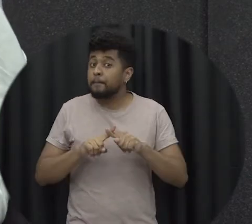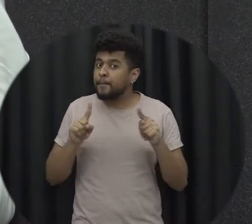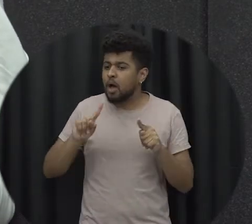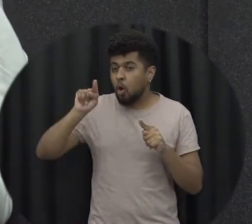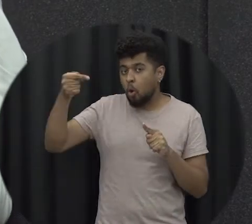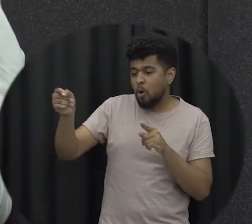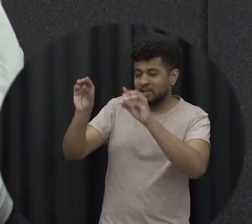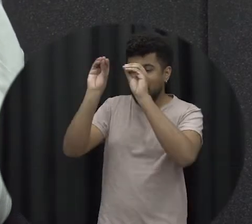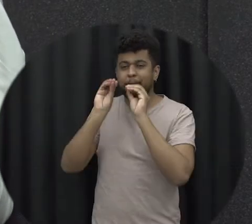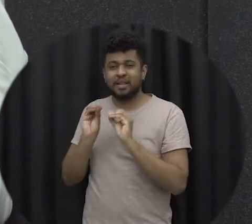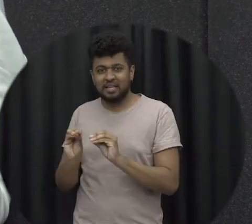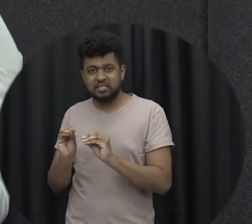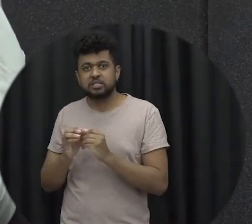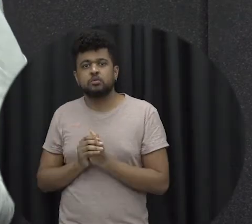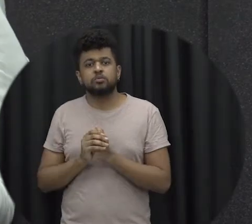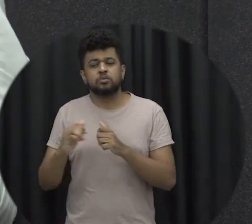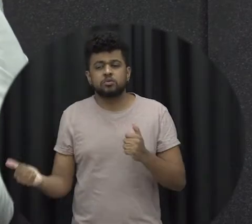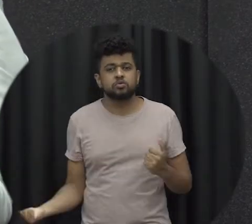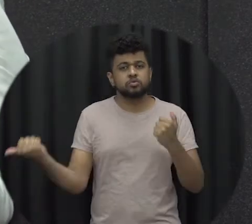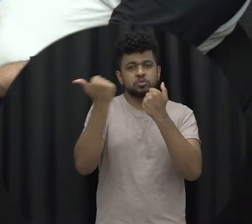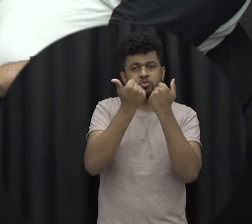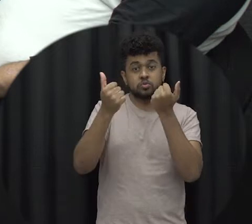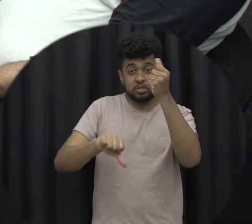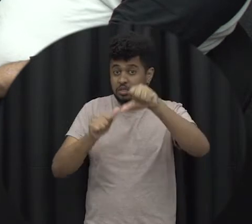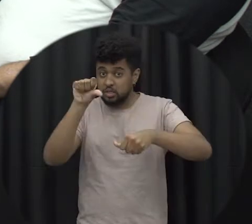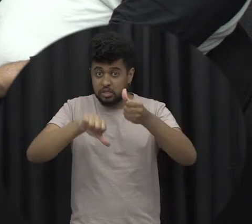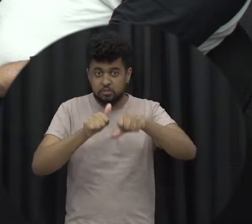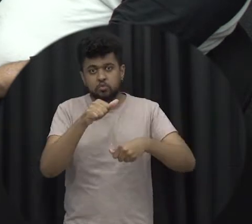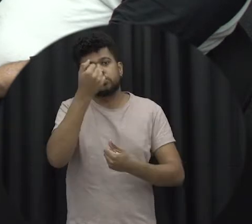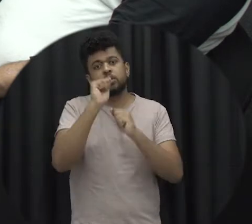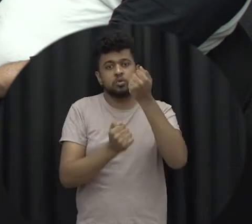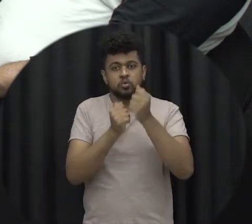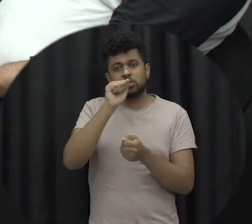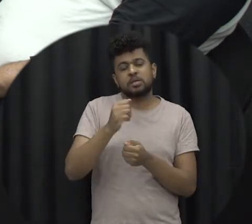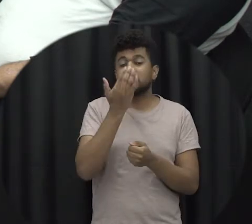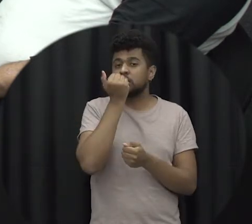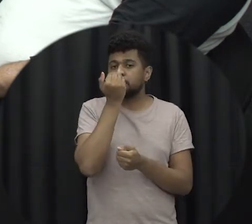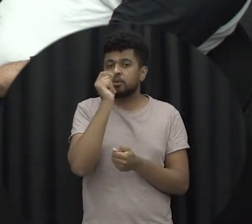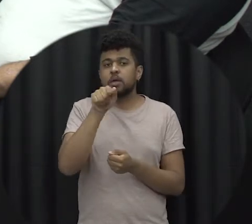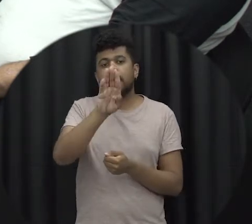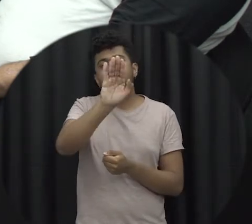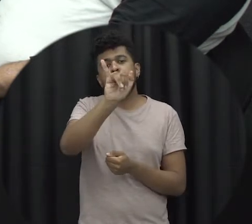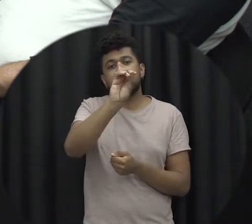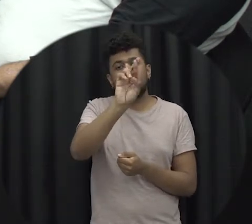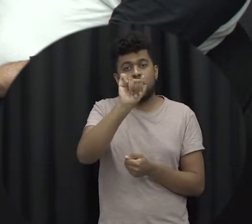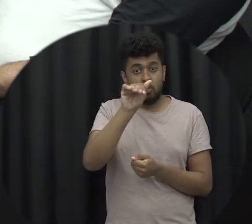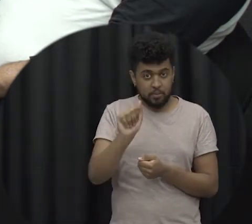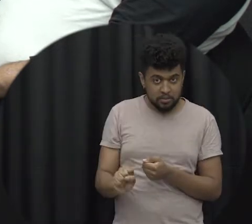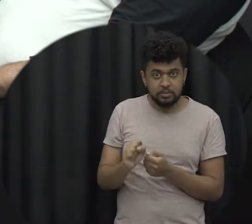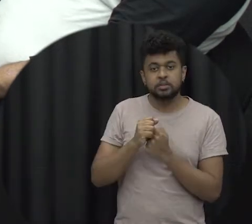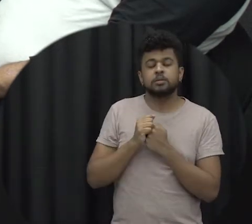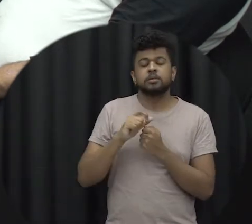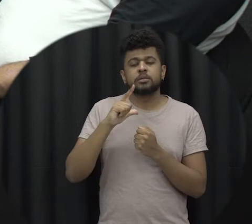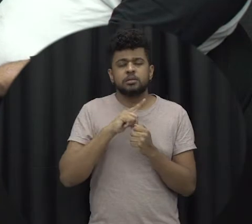outra aplicação de substituição de químicos na indústria de alimentos são os bioaromas. Então, aquele aroma